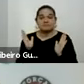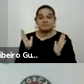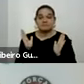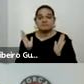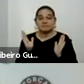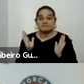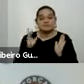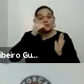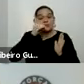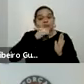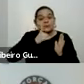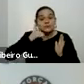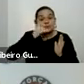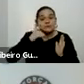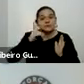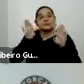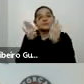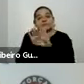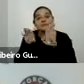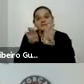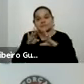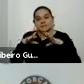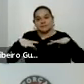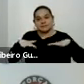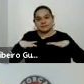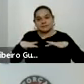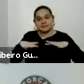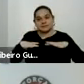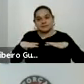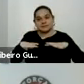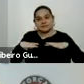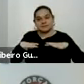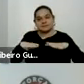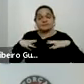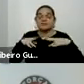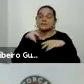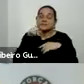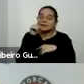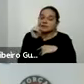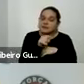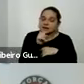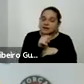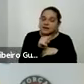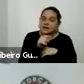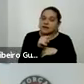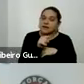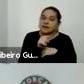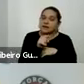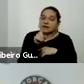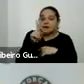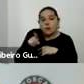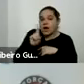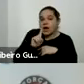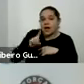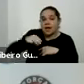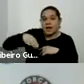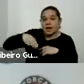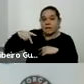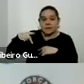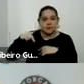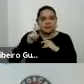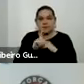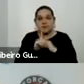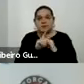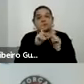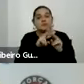Domingo e feriado. Então, isso vale porque não é uma medida provisória, então isso já está valendo a partir de agora,